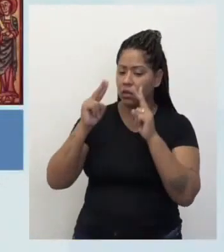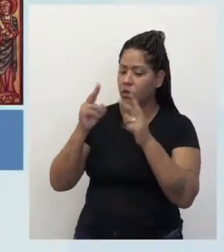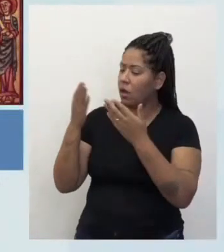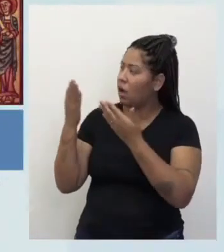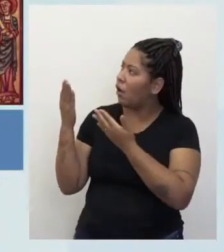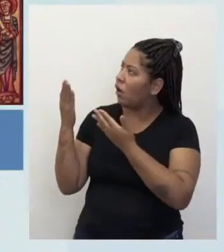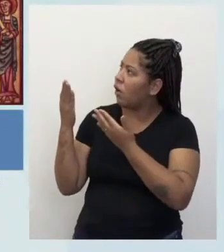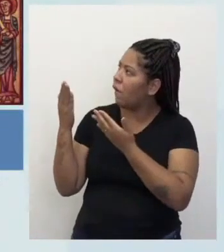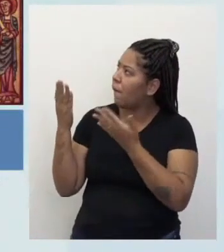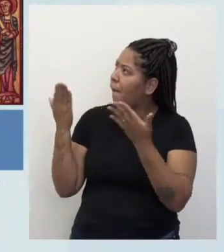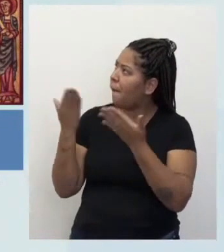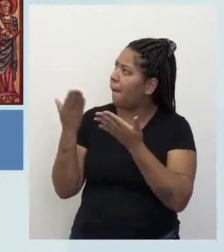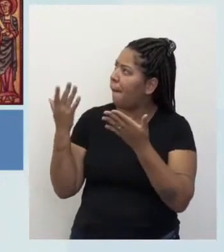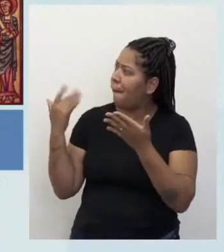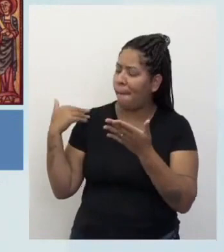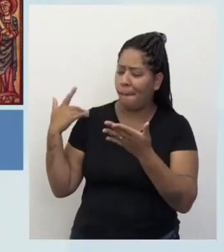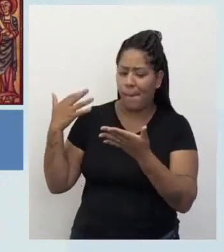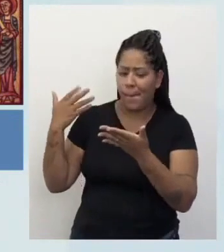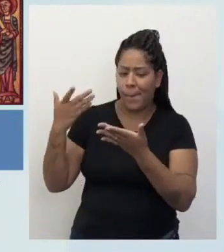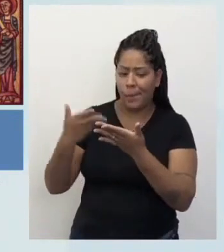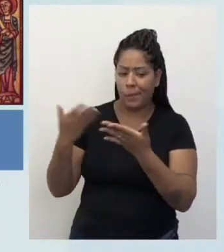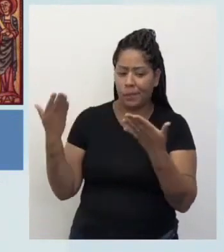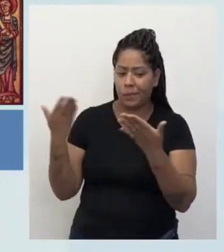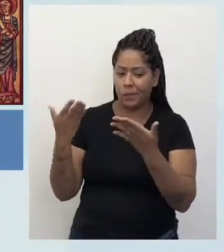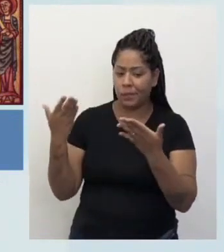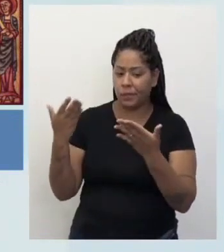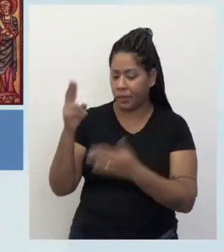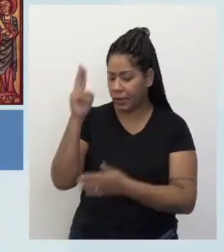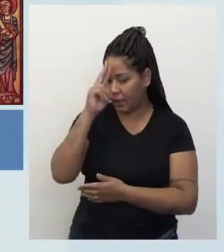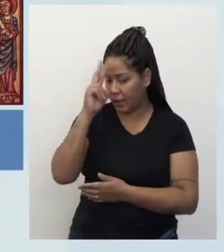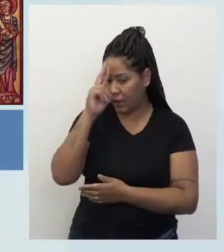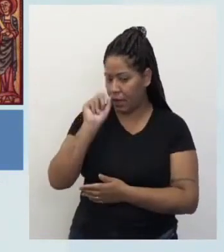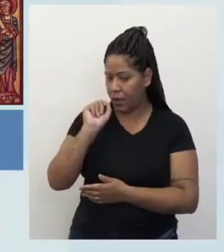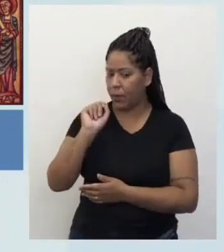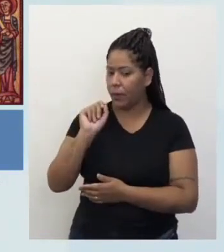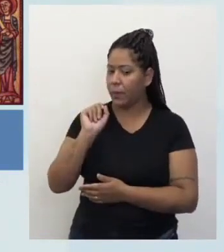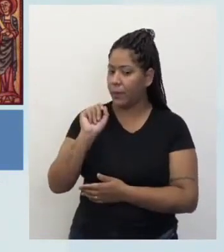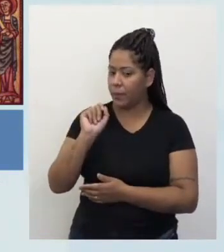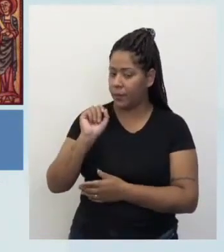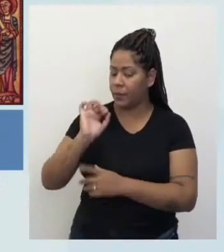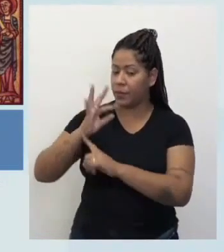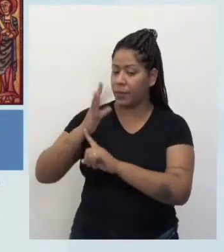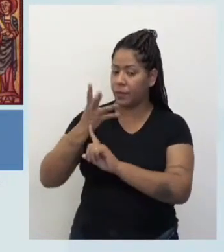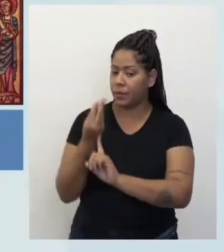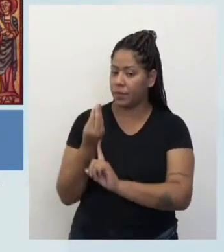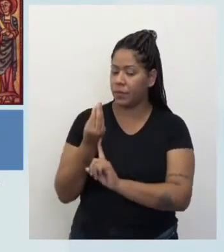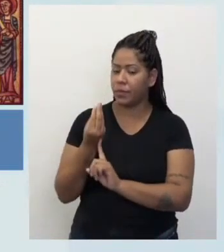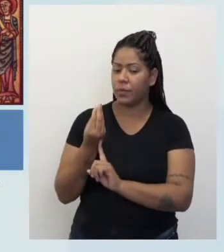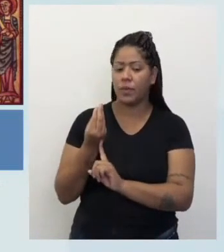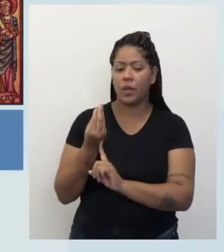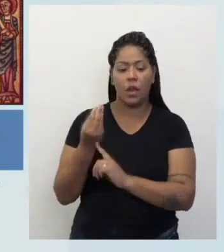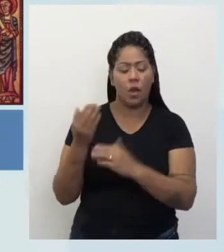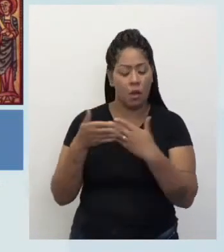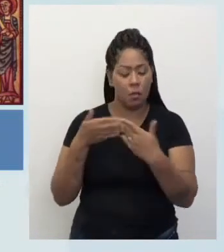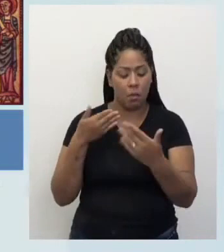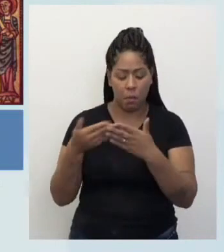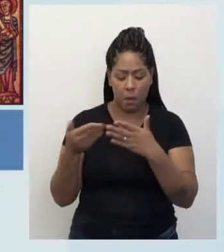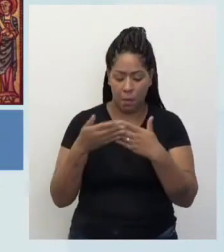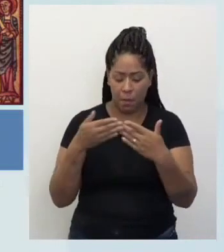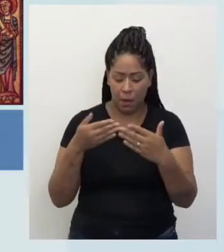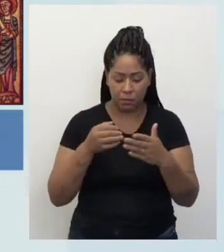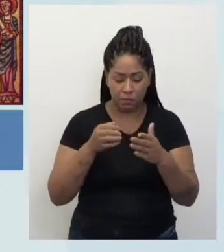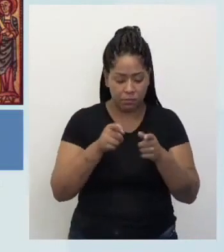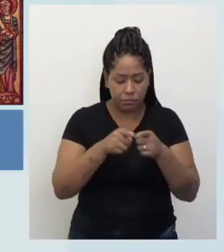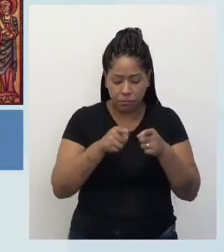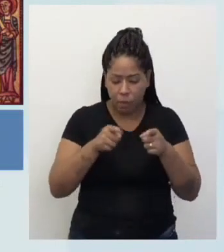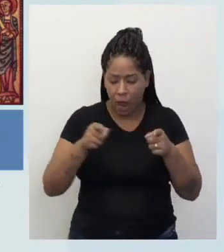na modernidade, né? A gente não pode perder de vista que as artes visuais em qualquer tempo, tá? Inclusive hoje,